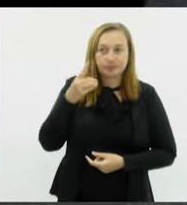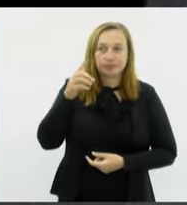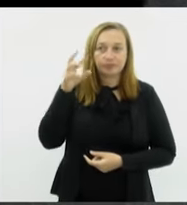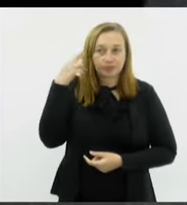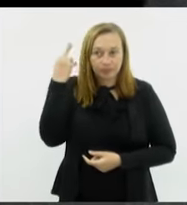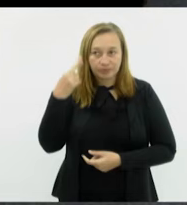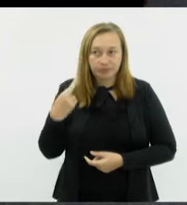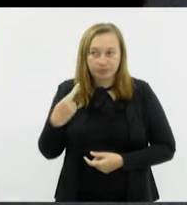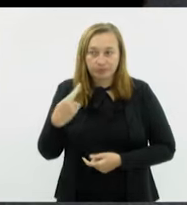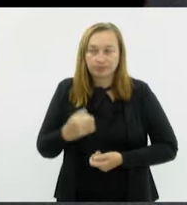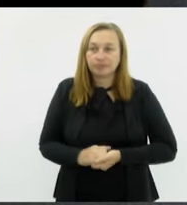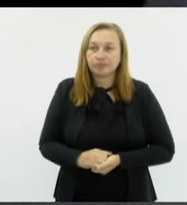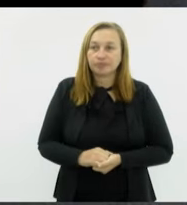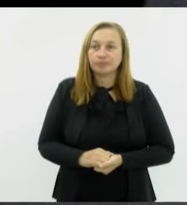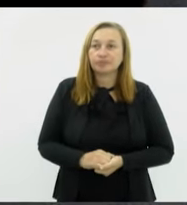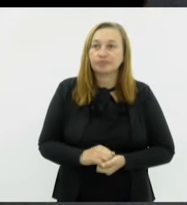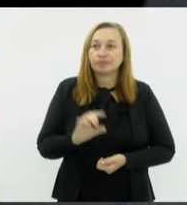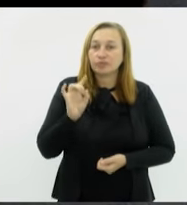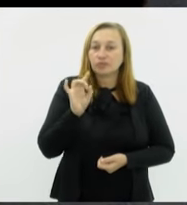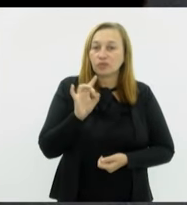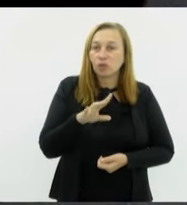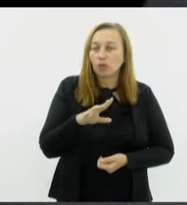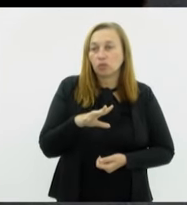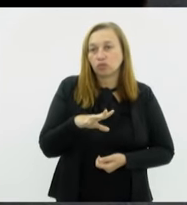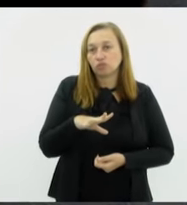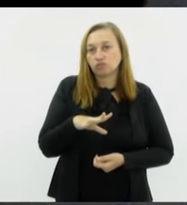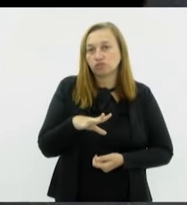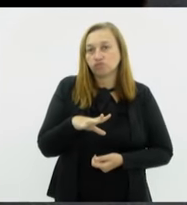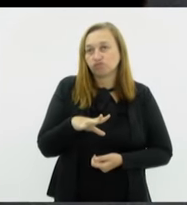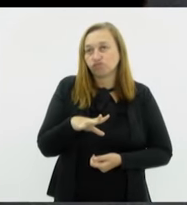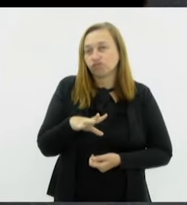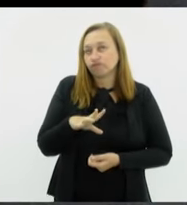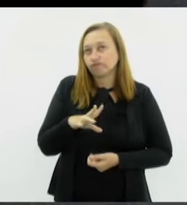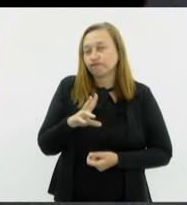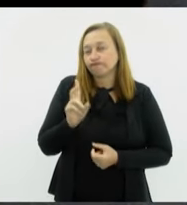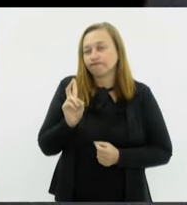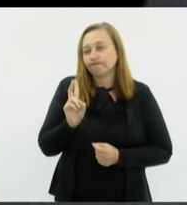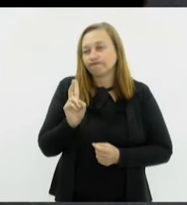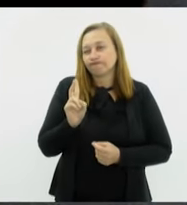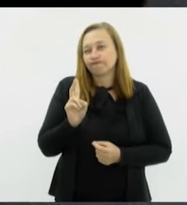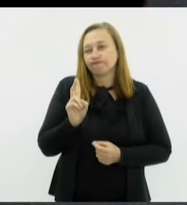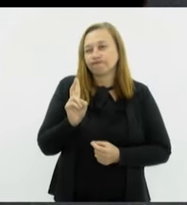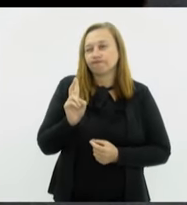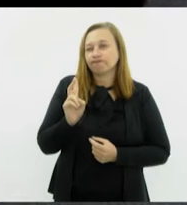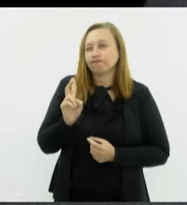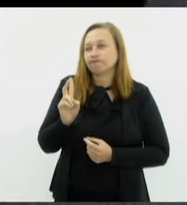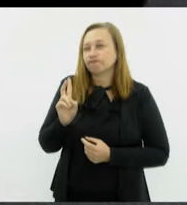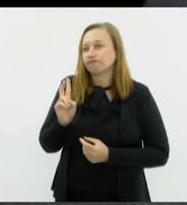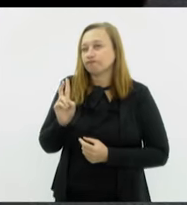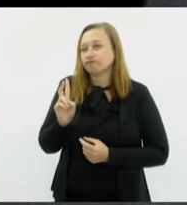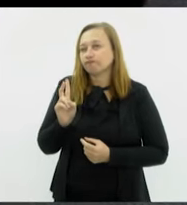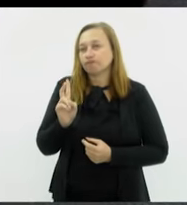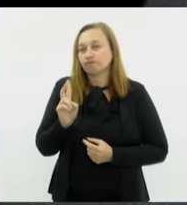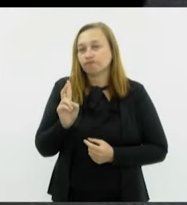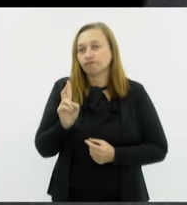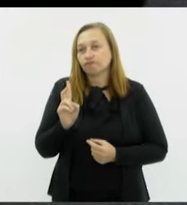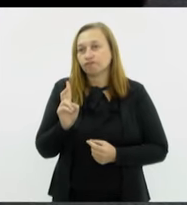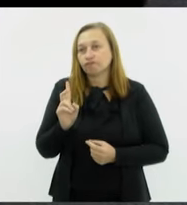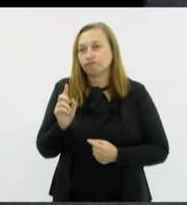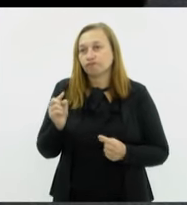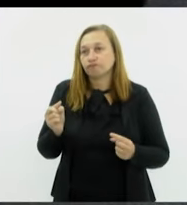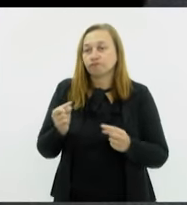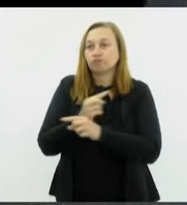Souza, que a única divergência que eu tive com a deputada Rejane foi sobre